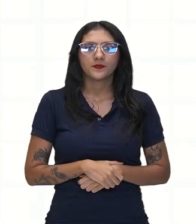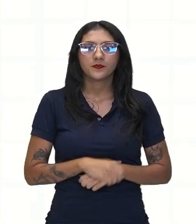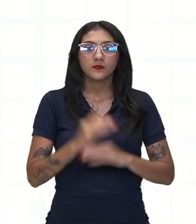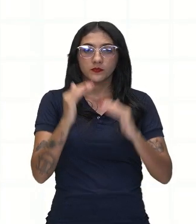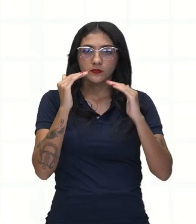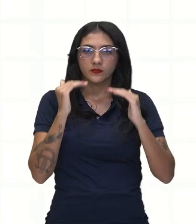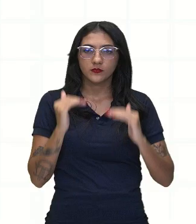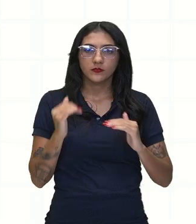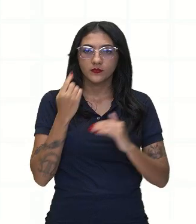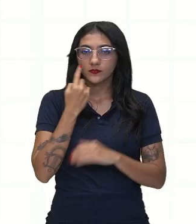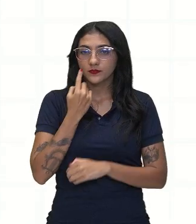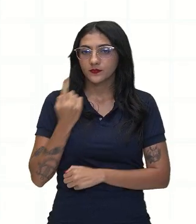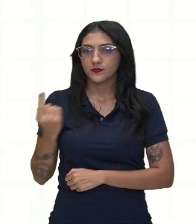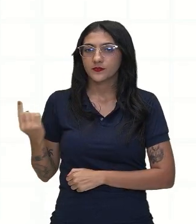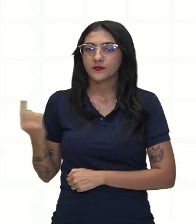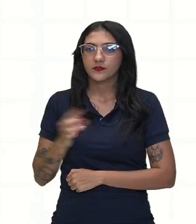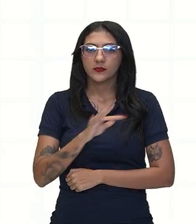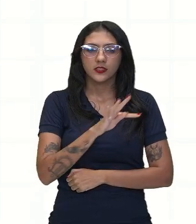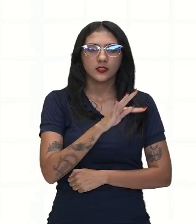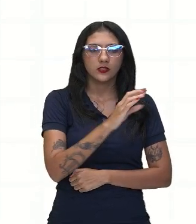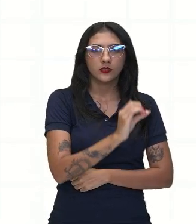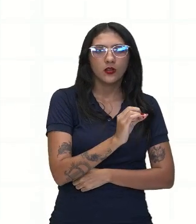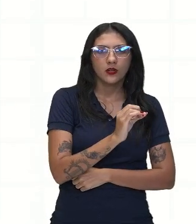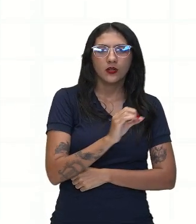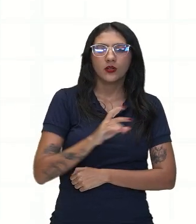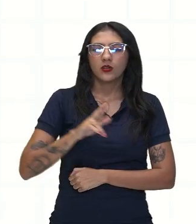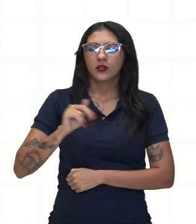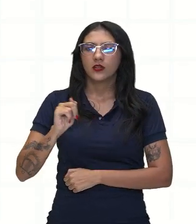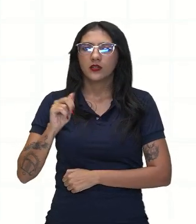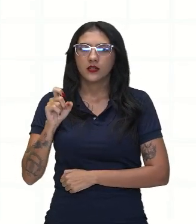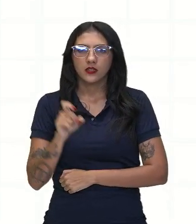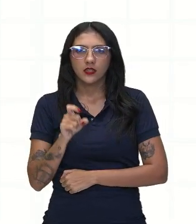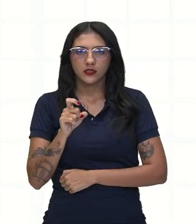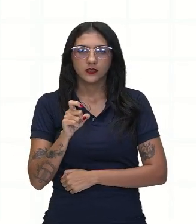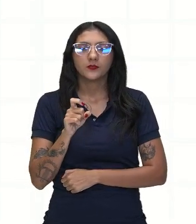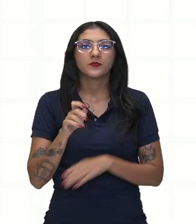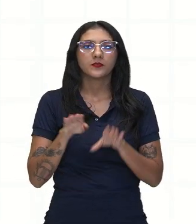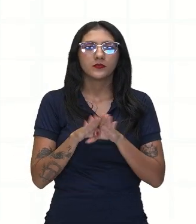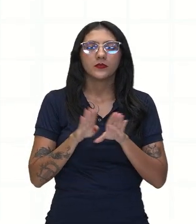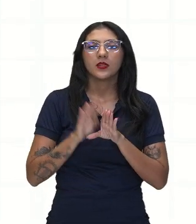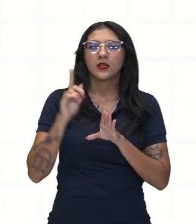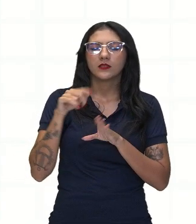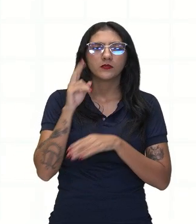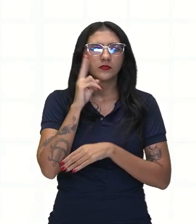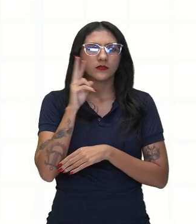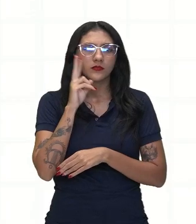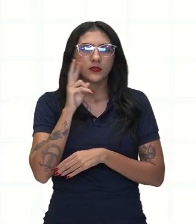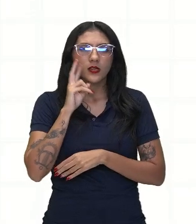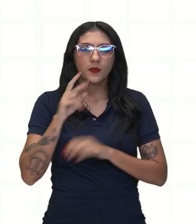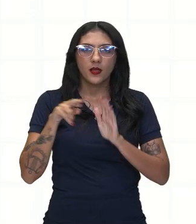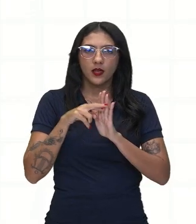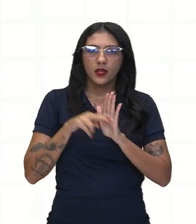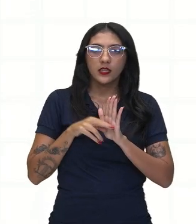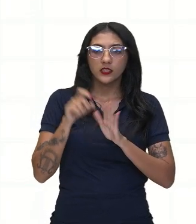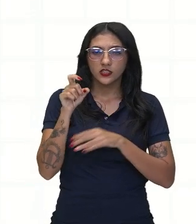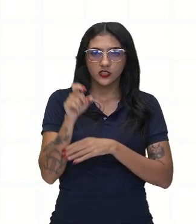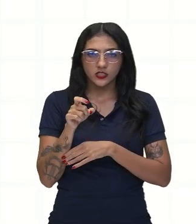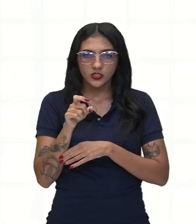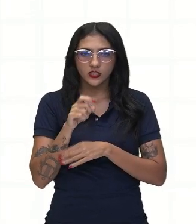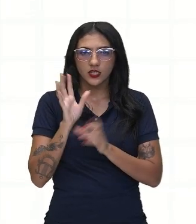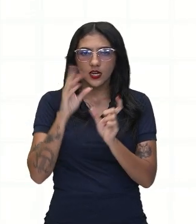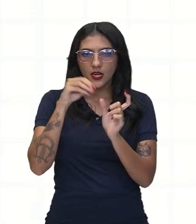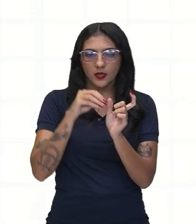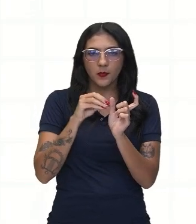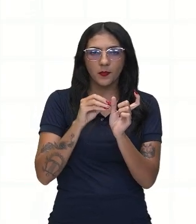Tórax, tórax, né? Então, terminou em X, a nossa regra diz aqui, é uma paroxítona,